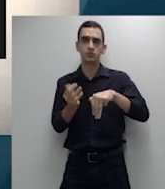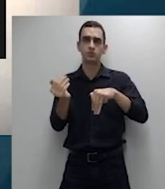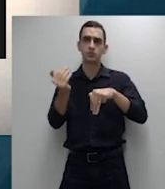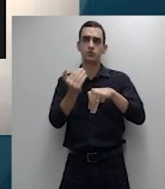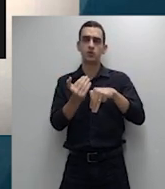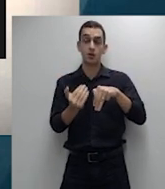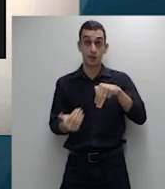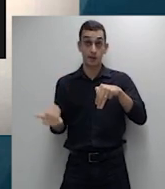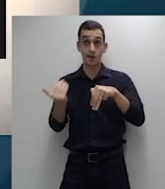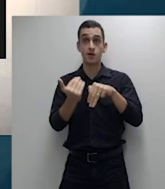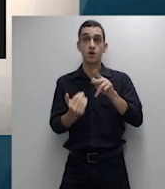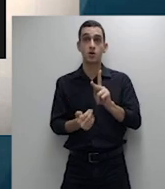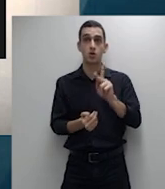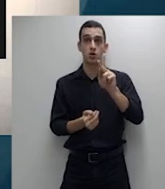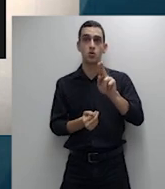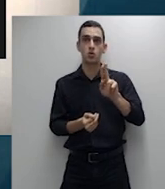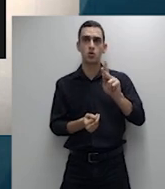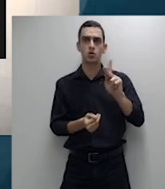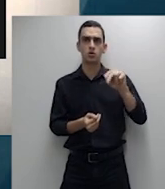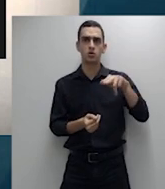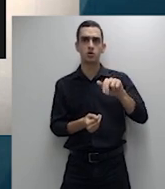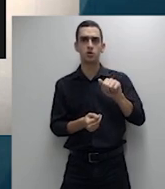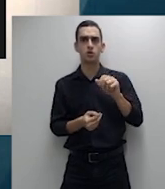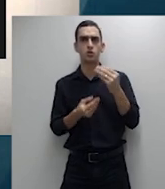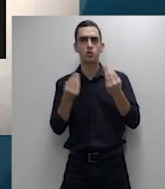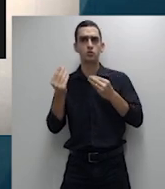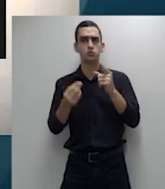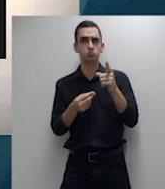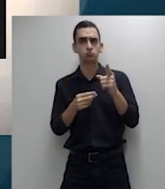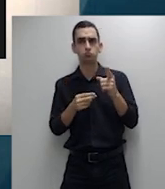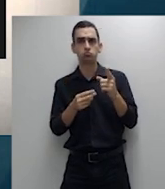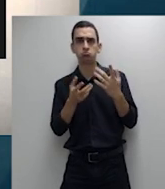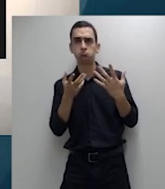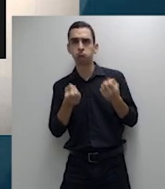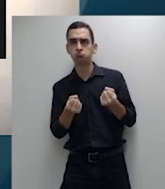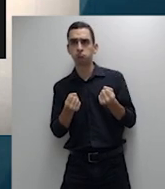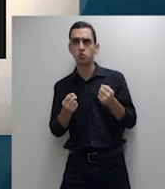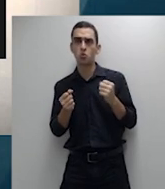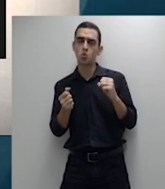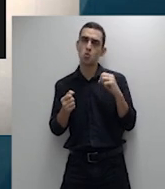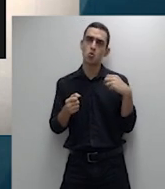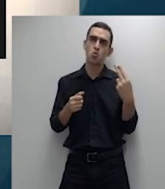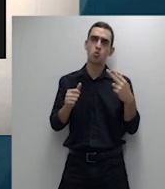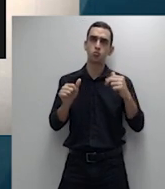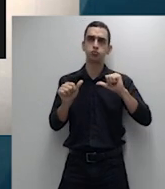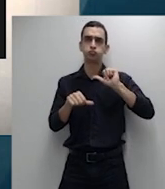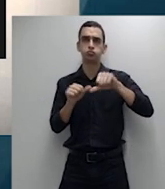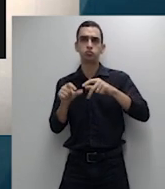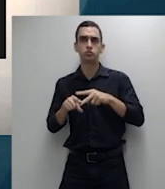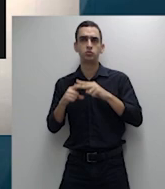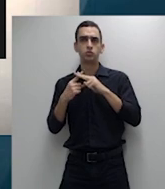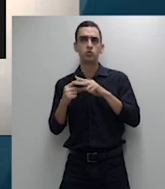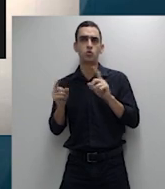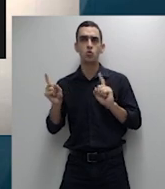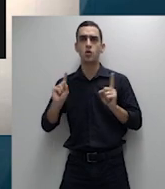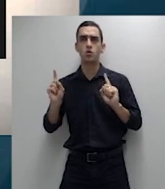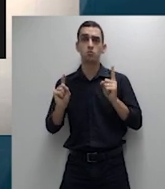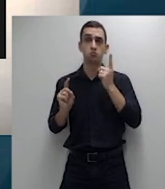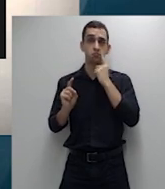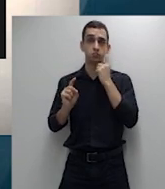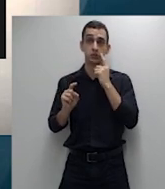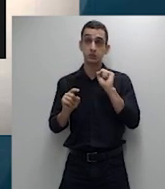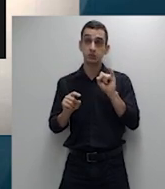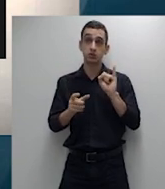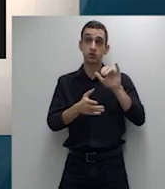abraçando uma proposta ou se mantém os honorários são como como consta em seu voto Por que então a gente indecisa